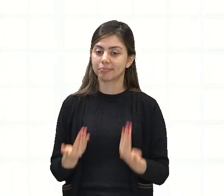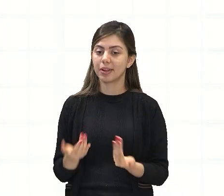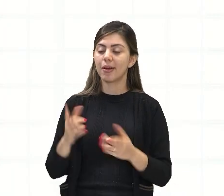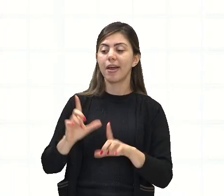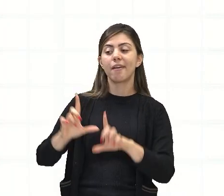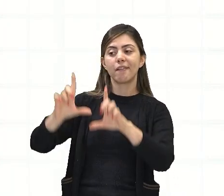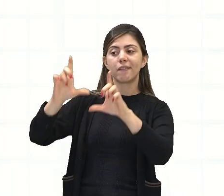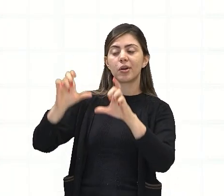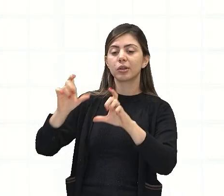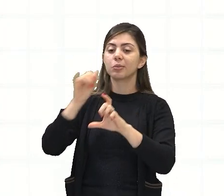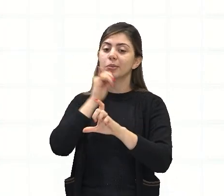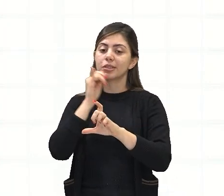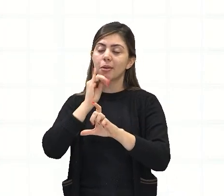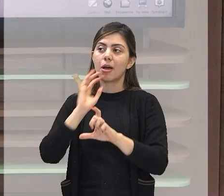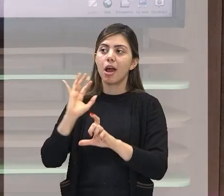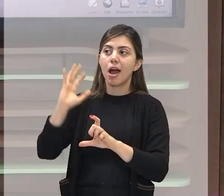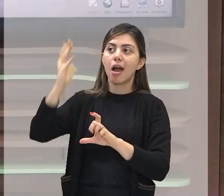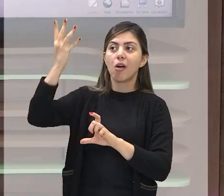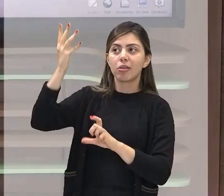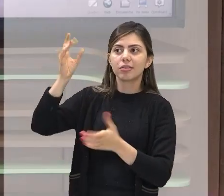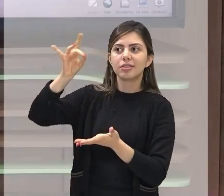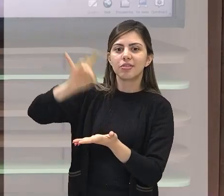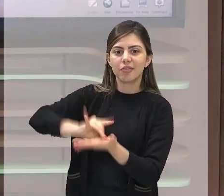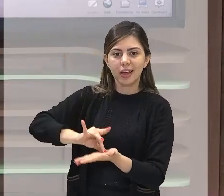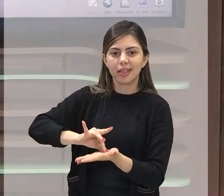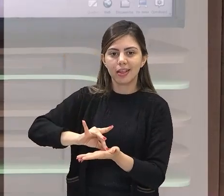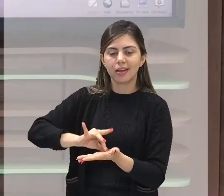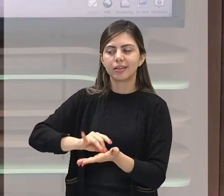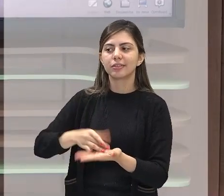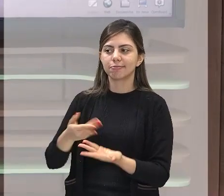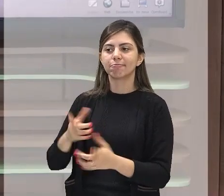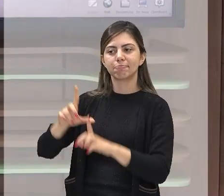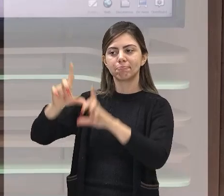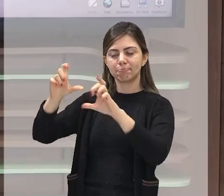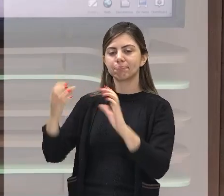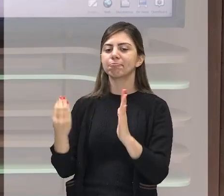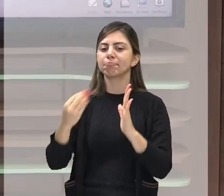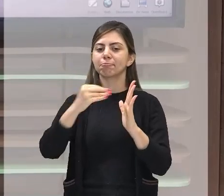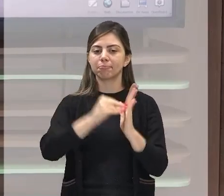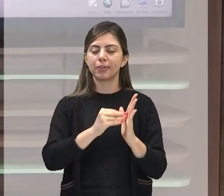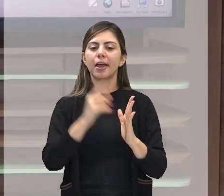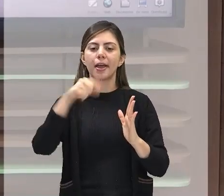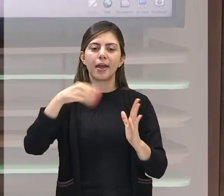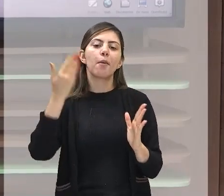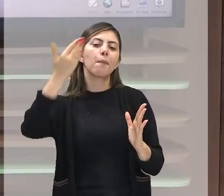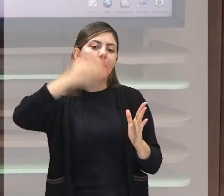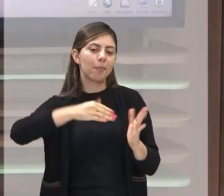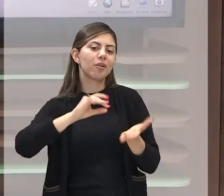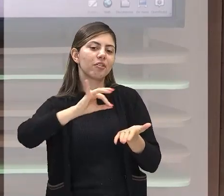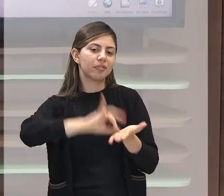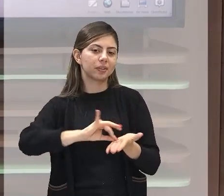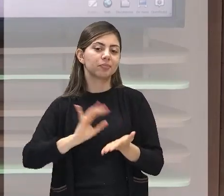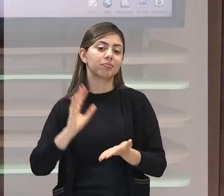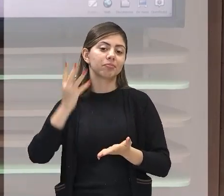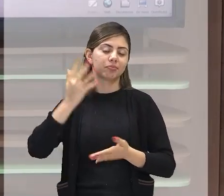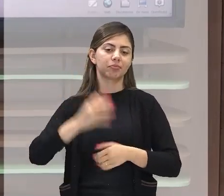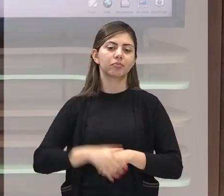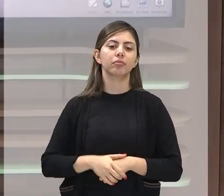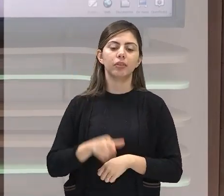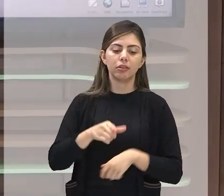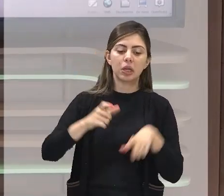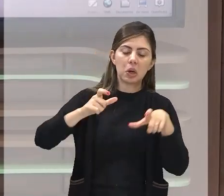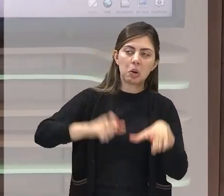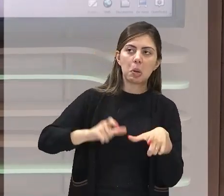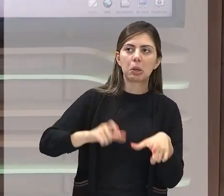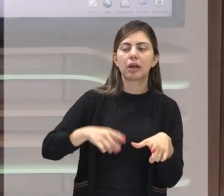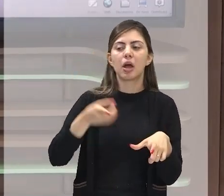por exemplo, que determinado evento, determinado fato realmente aconteceu naquele determinado local,